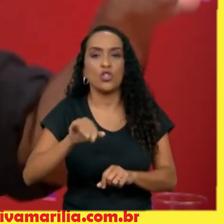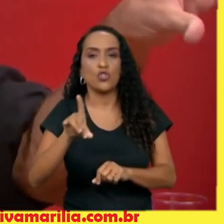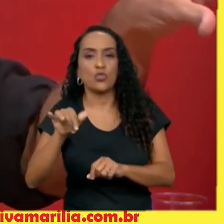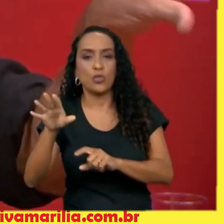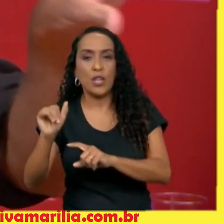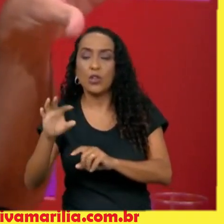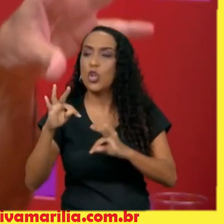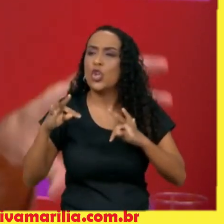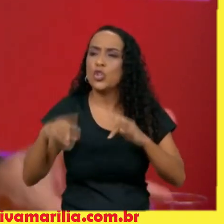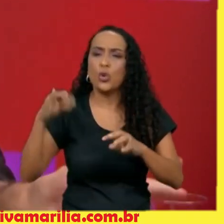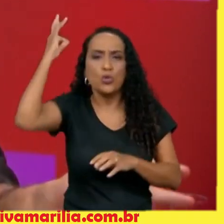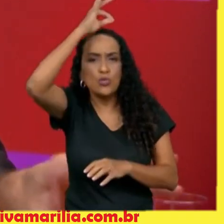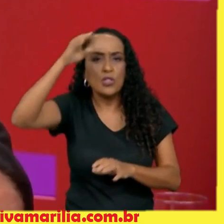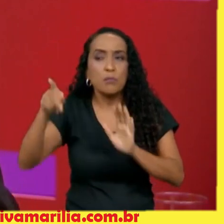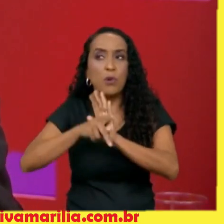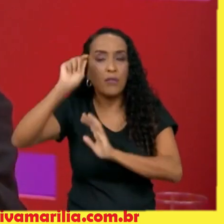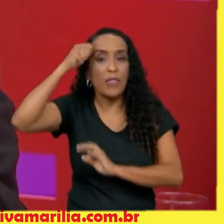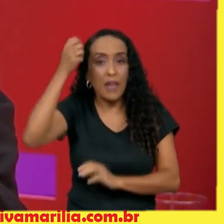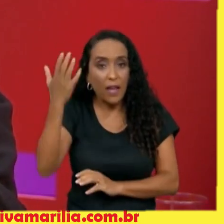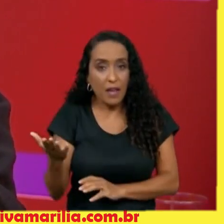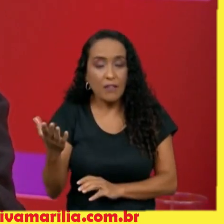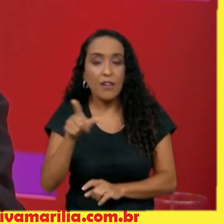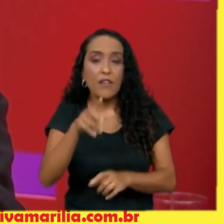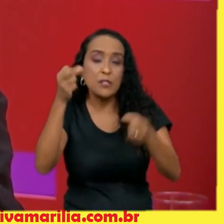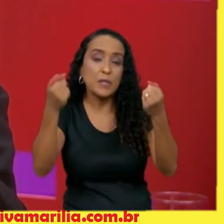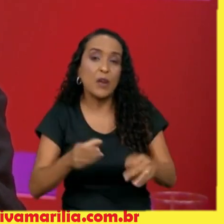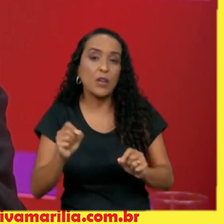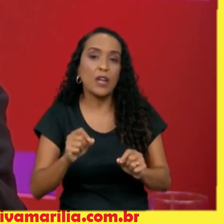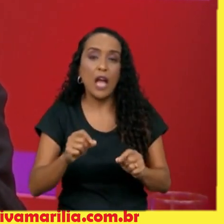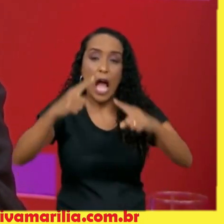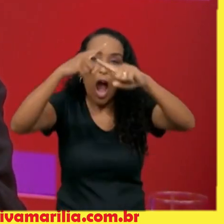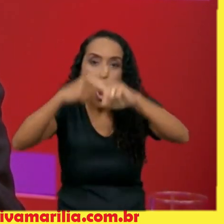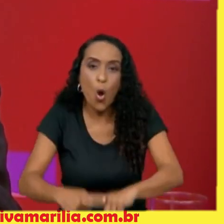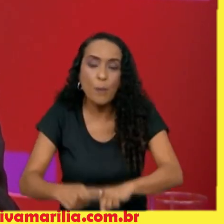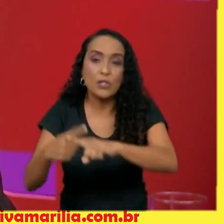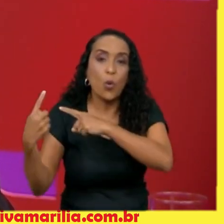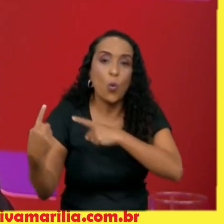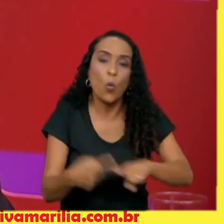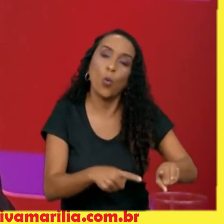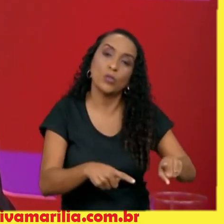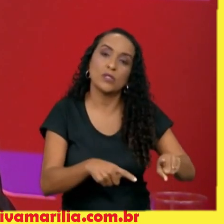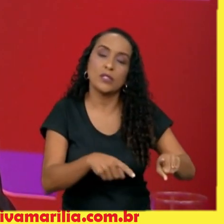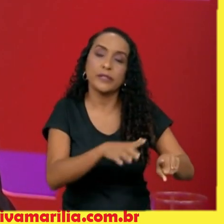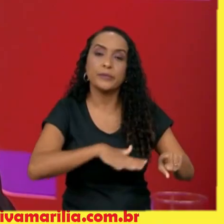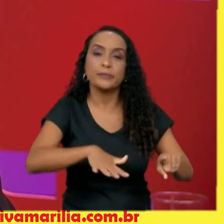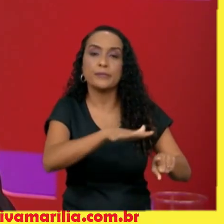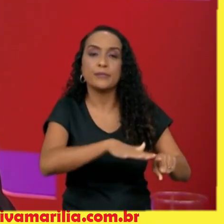as divindades africanas, o que vai explicar a enorme competição contra